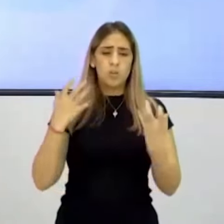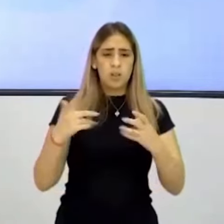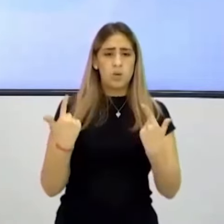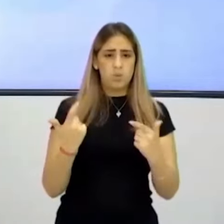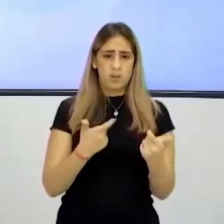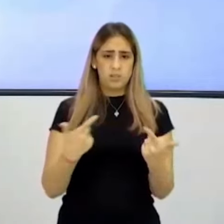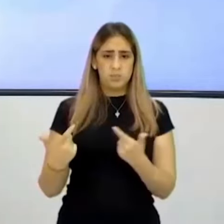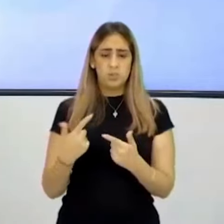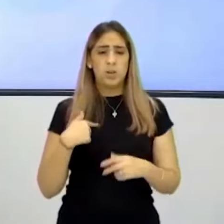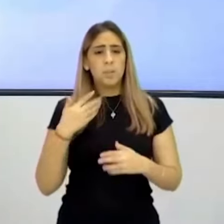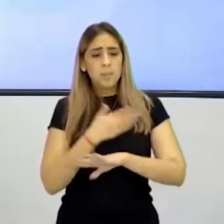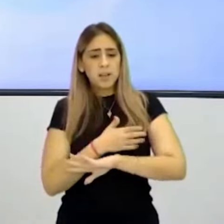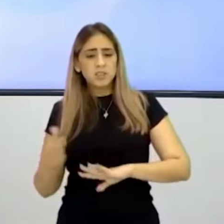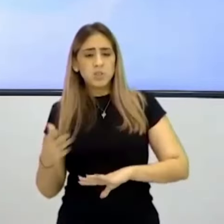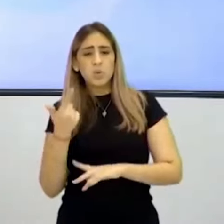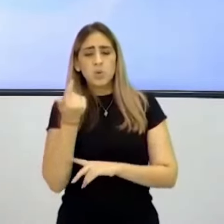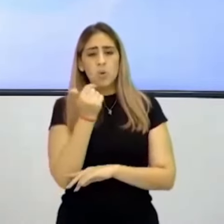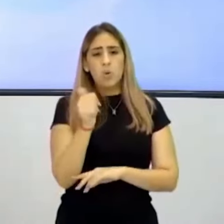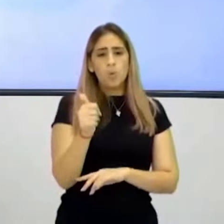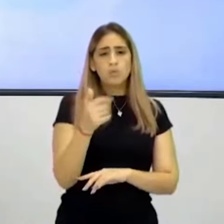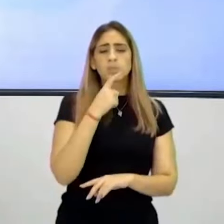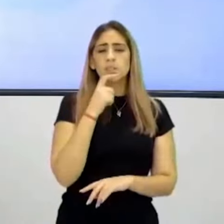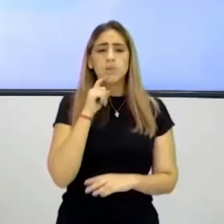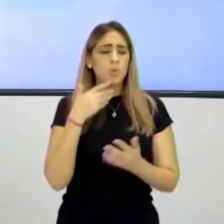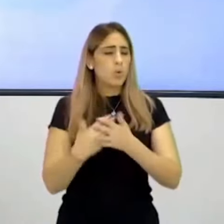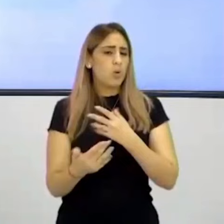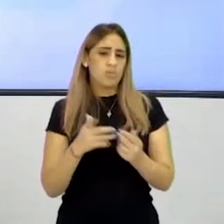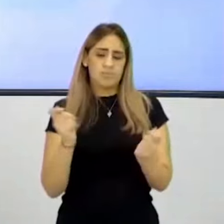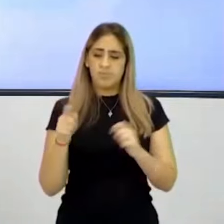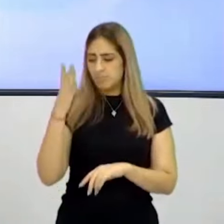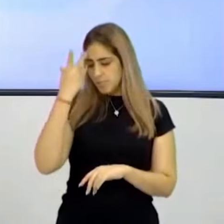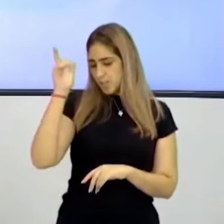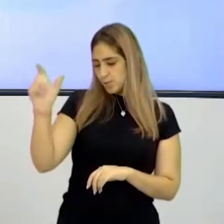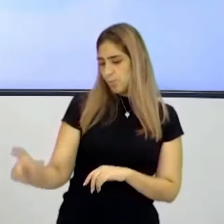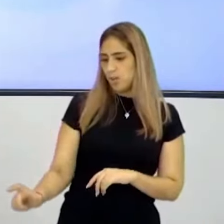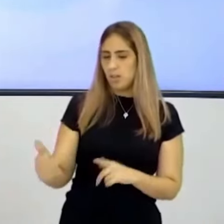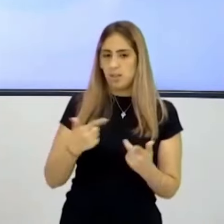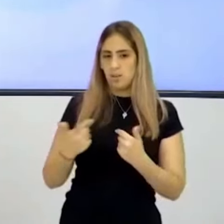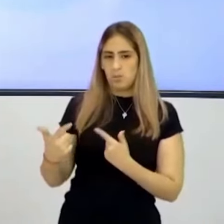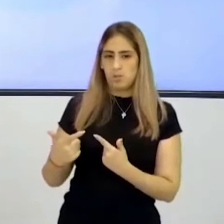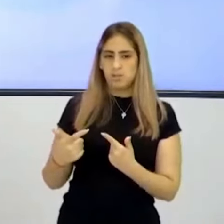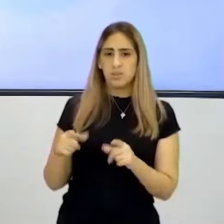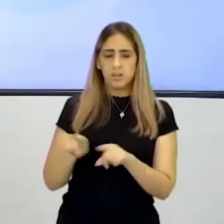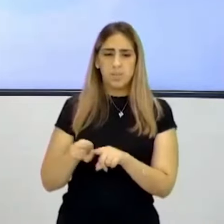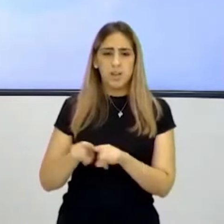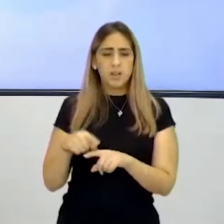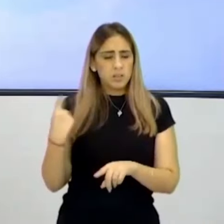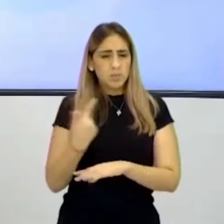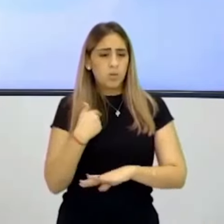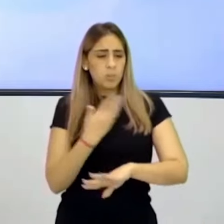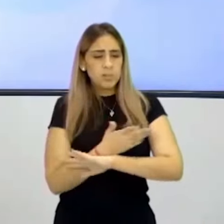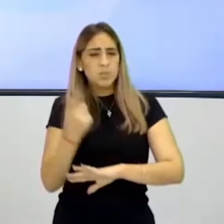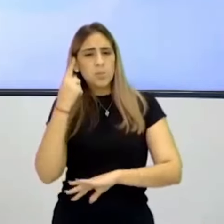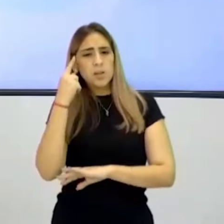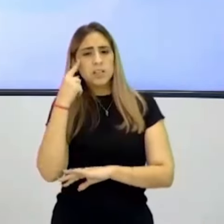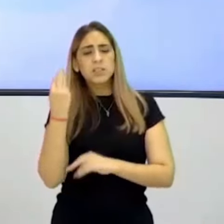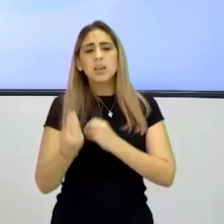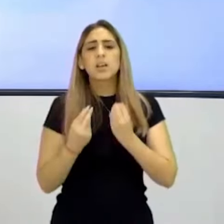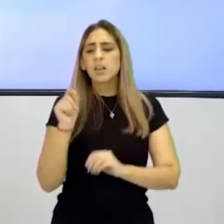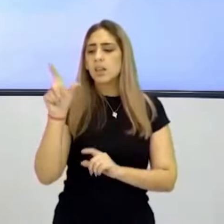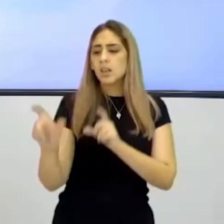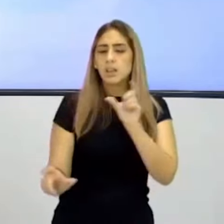a partir do 11 de setembro, qualquer um podia ser considerado um terrorista, né? E aí nós começamos a pensar que, quem são